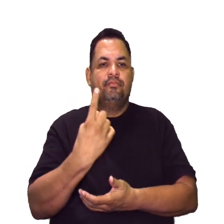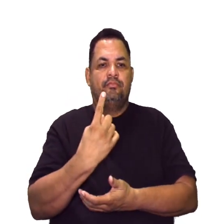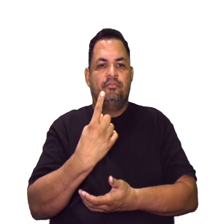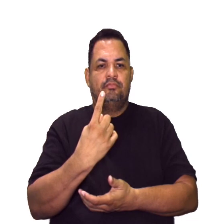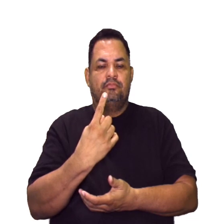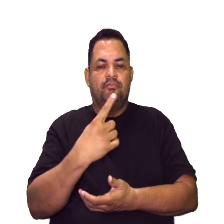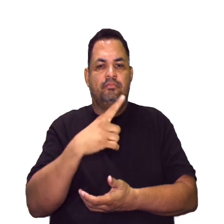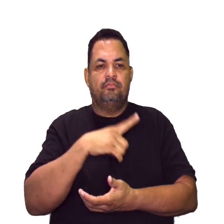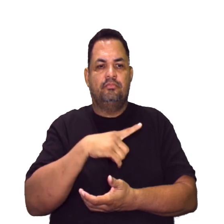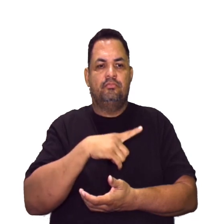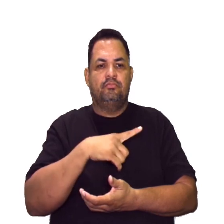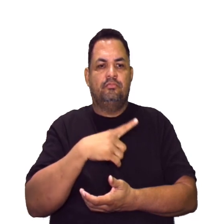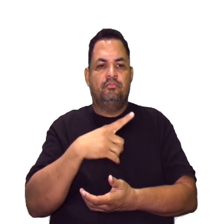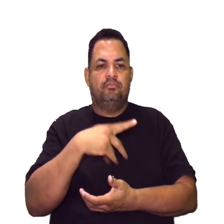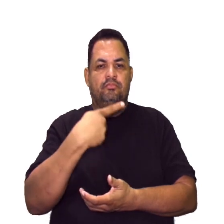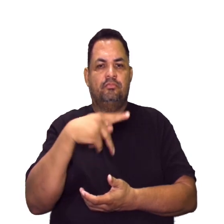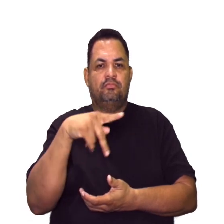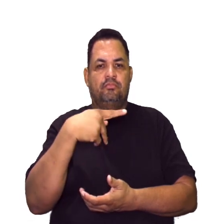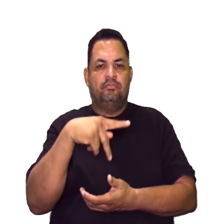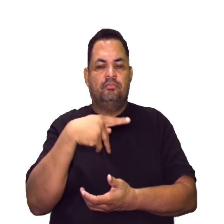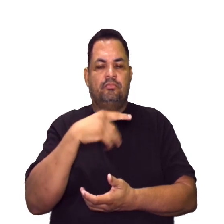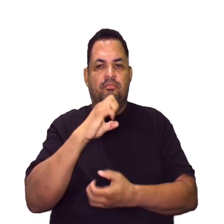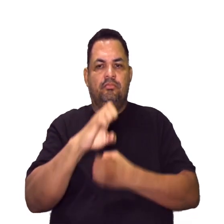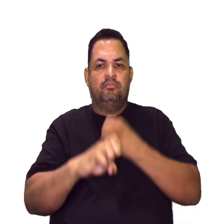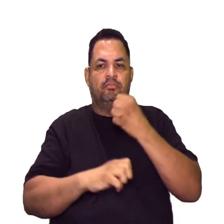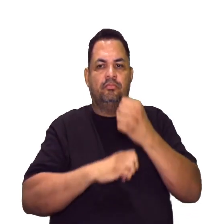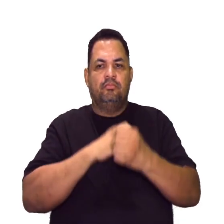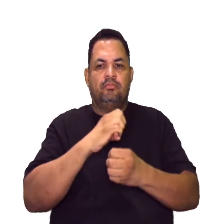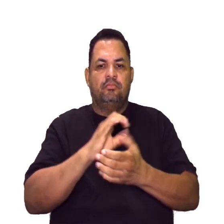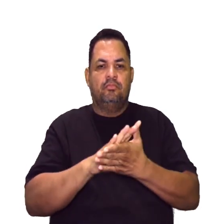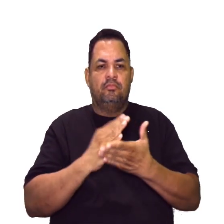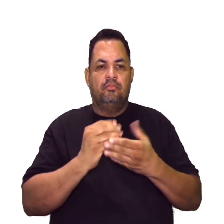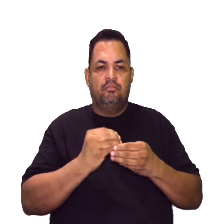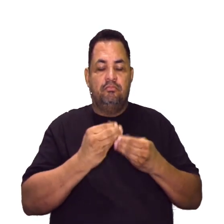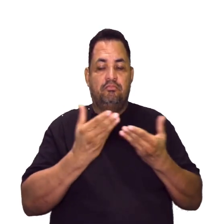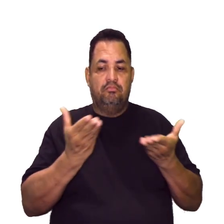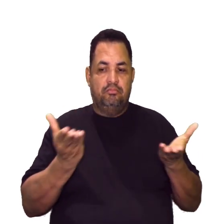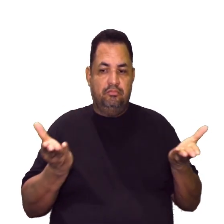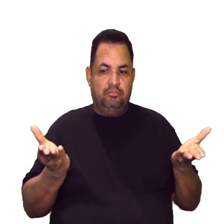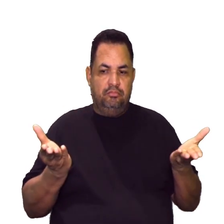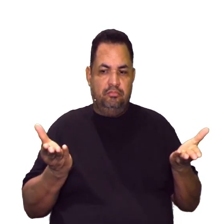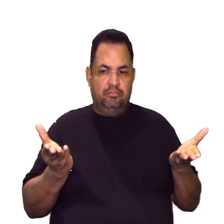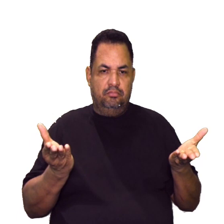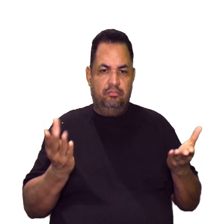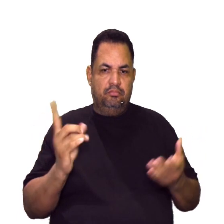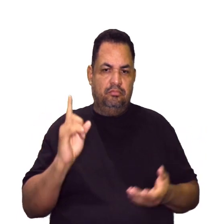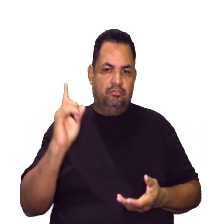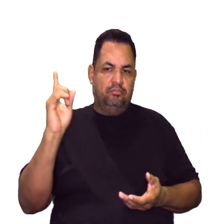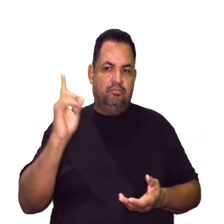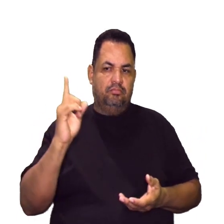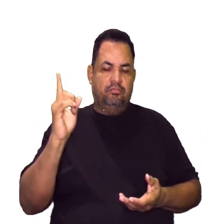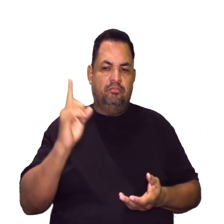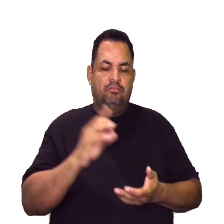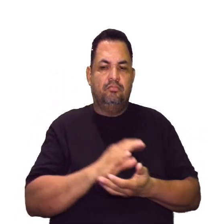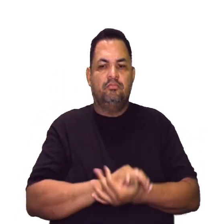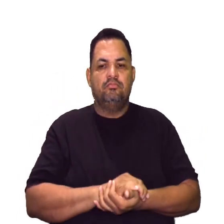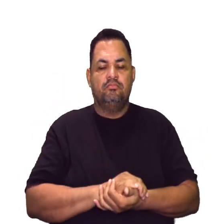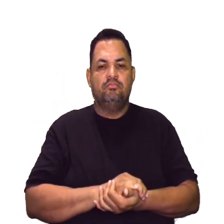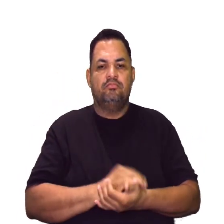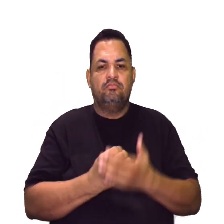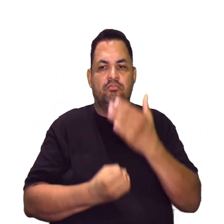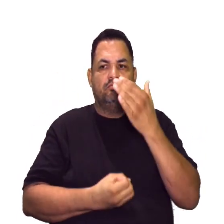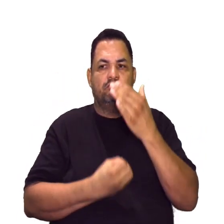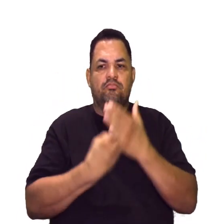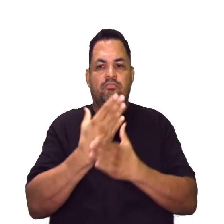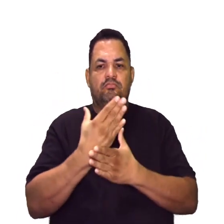temos pares de elétrons, tá bom? Disponíveis. Aqui vai gerar